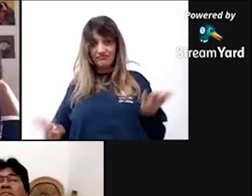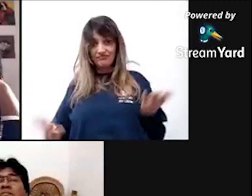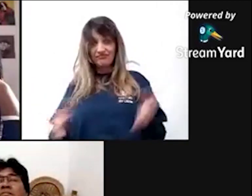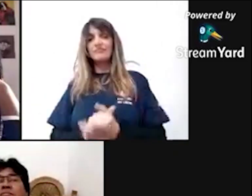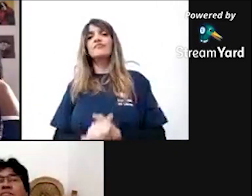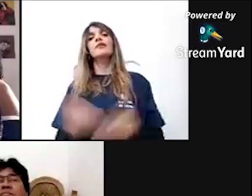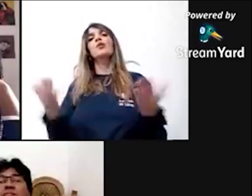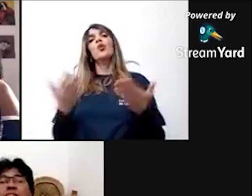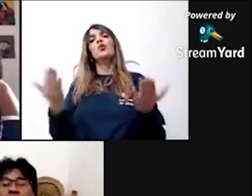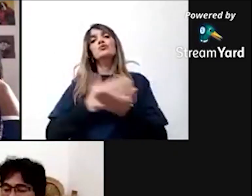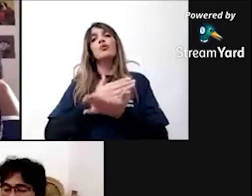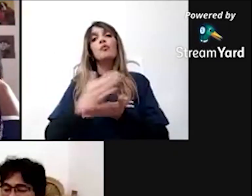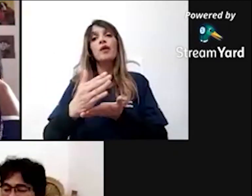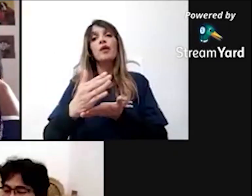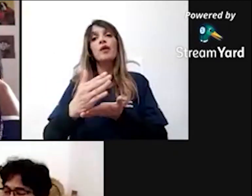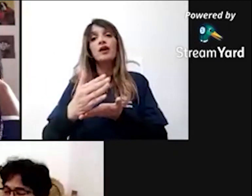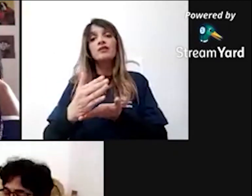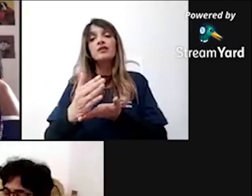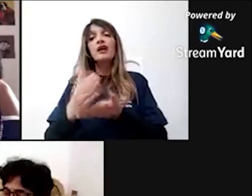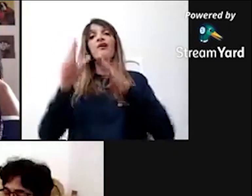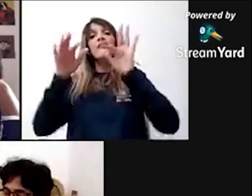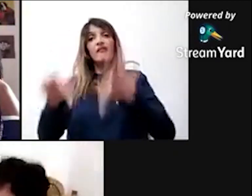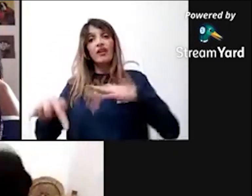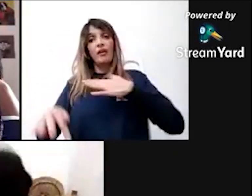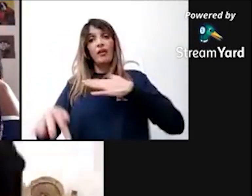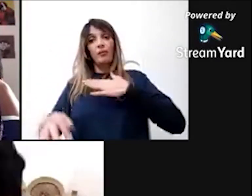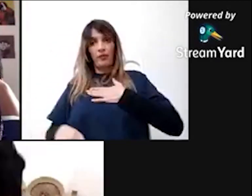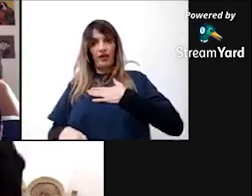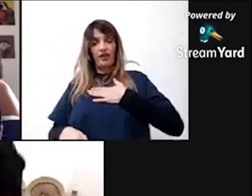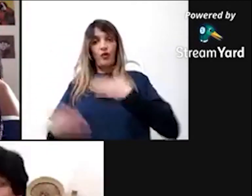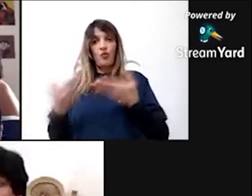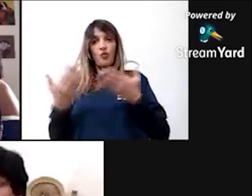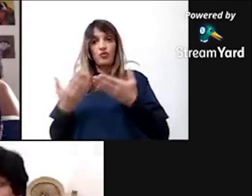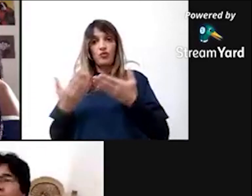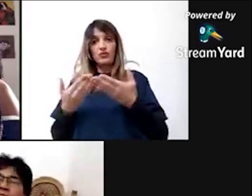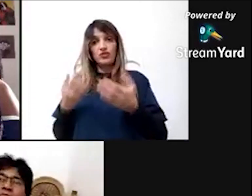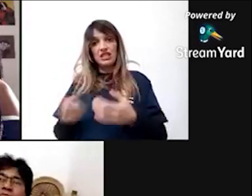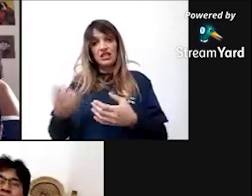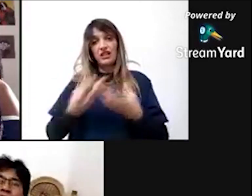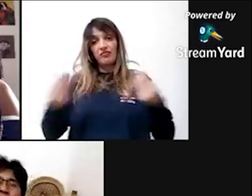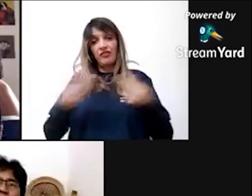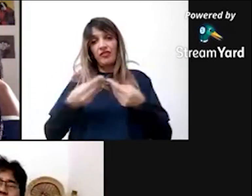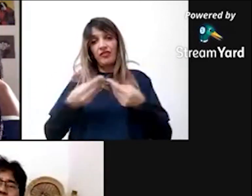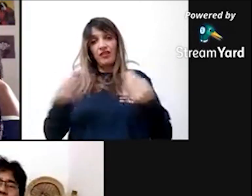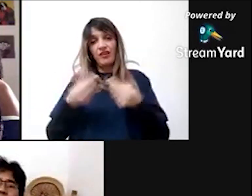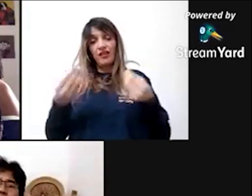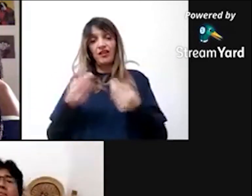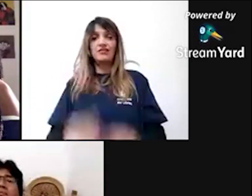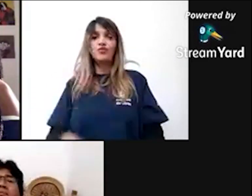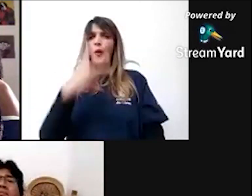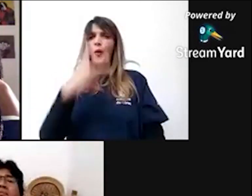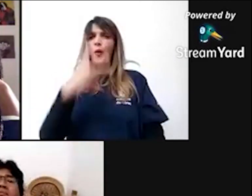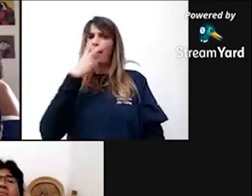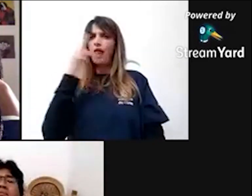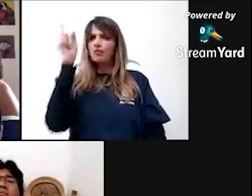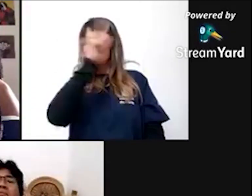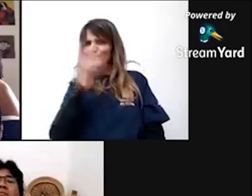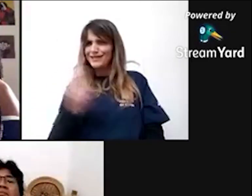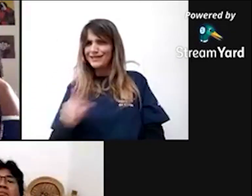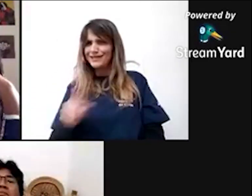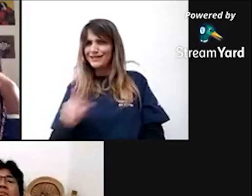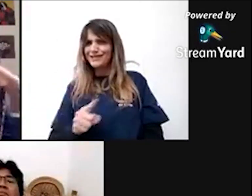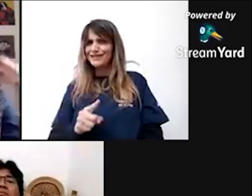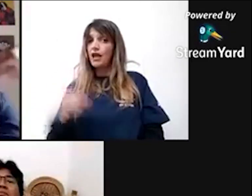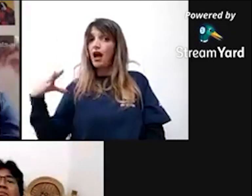hoje começa e termina em mim. O hoje é minha eternidade frágil, lapso da luz de um raio que ilumina por um